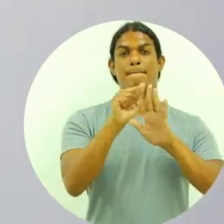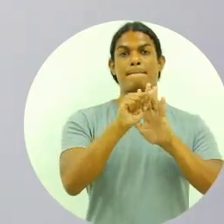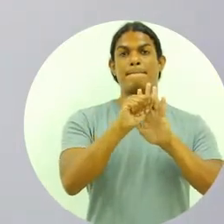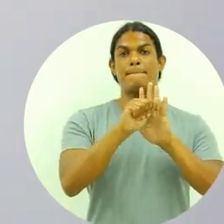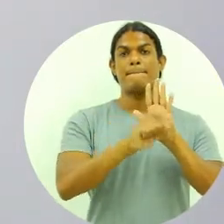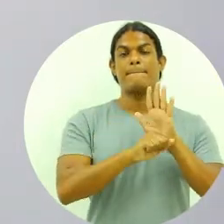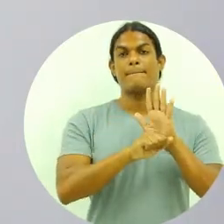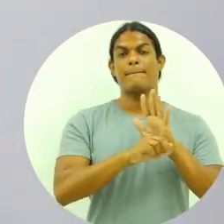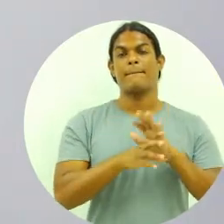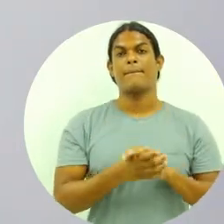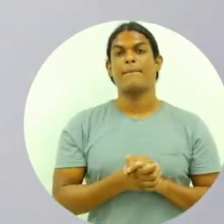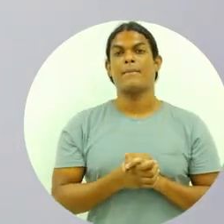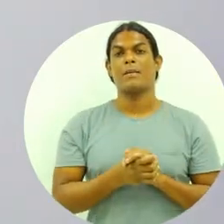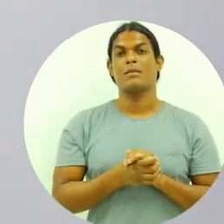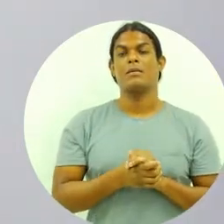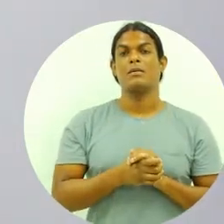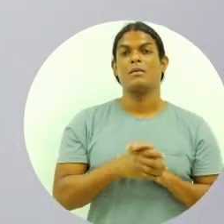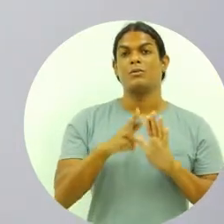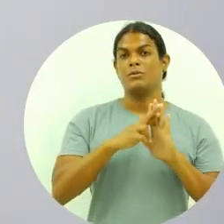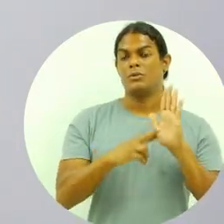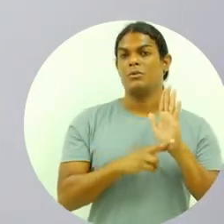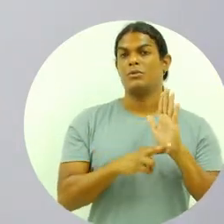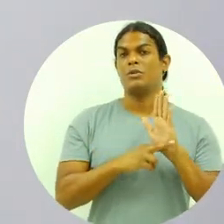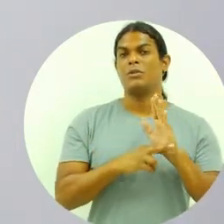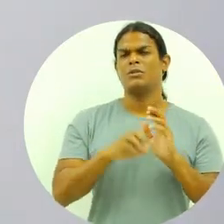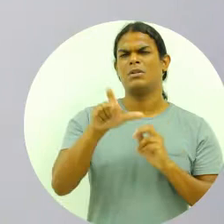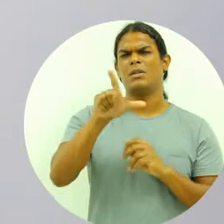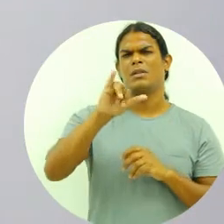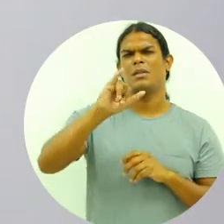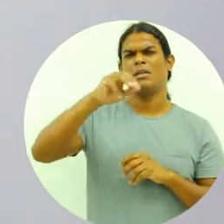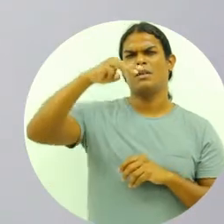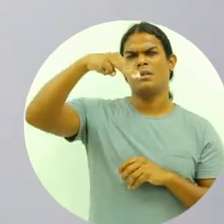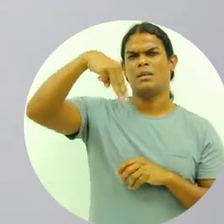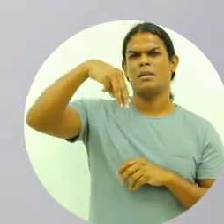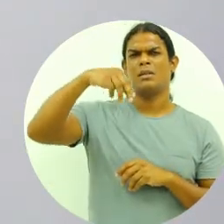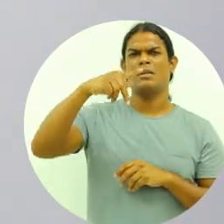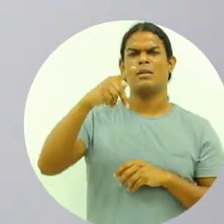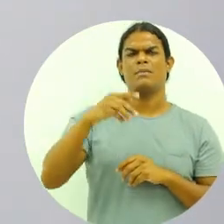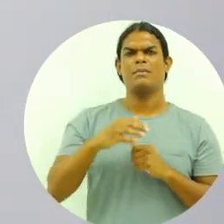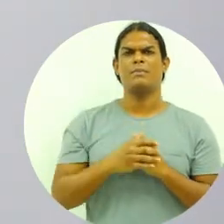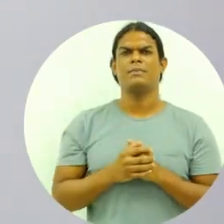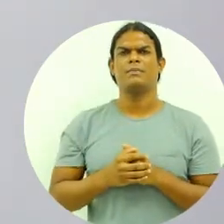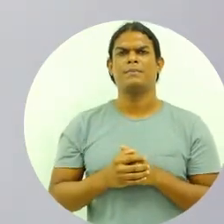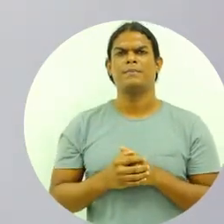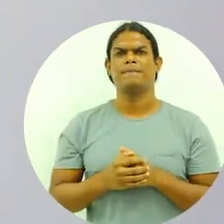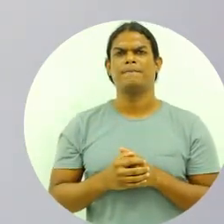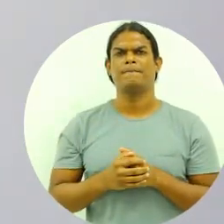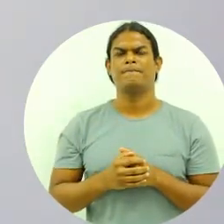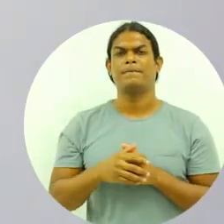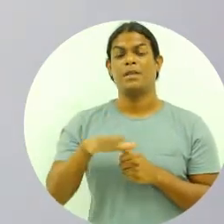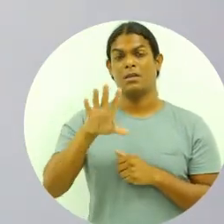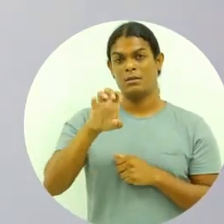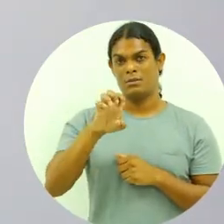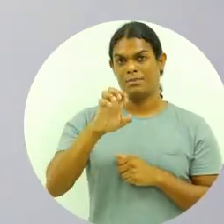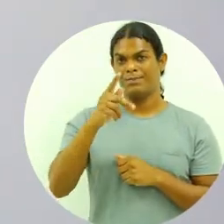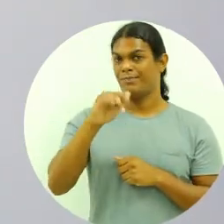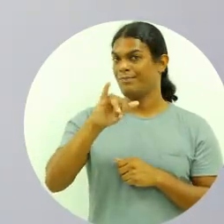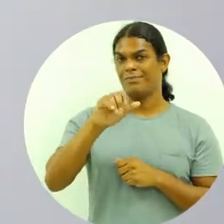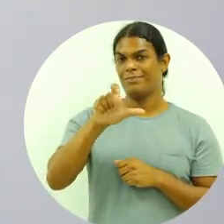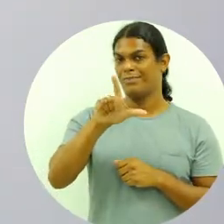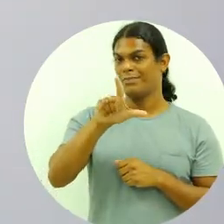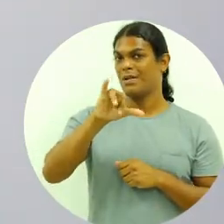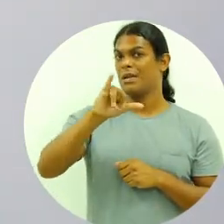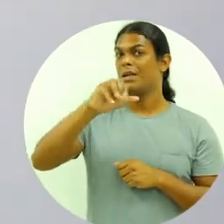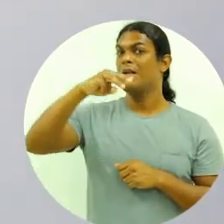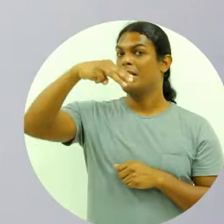limpe, demonstrando assim limpeza, né, clareza da atividade que deve ser desempenhada pelo